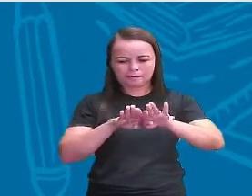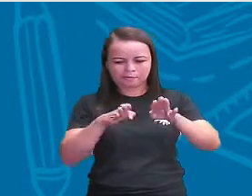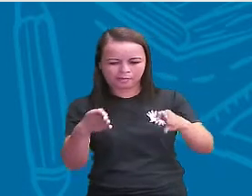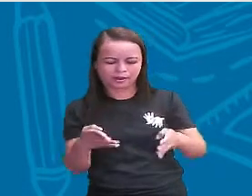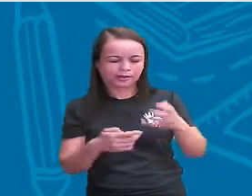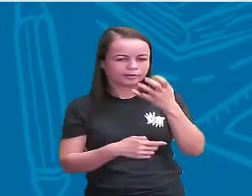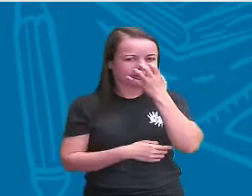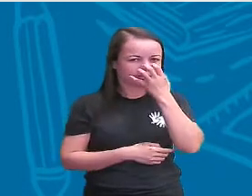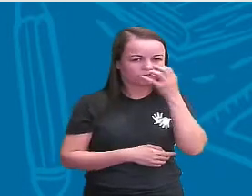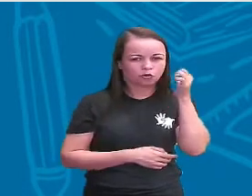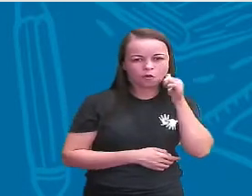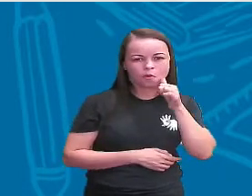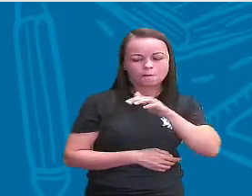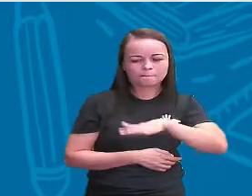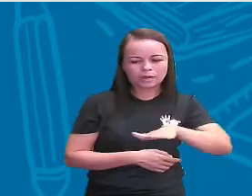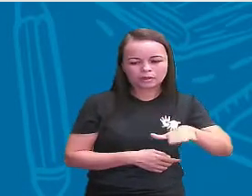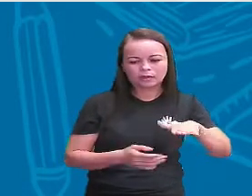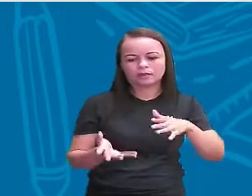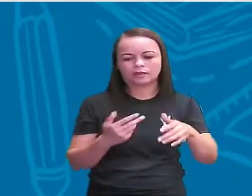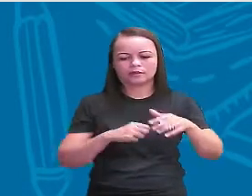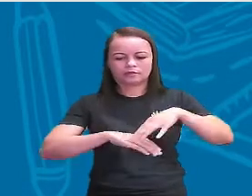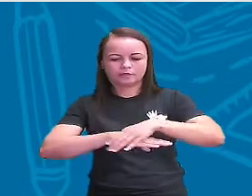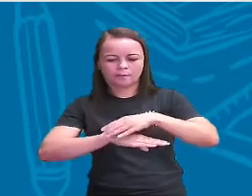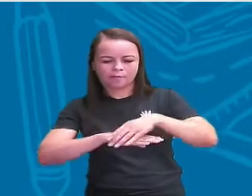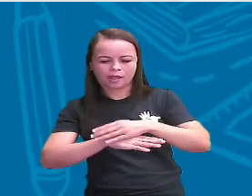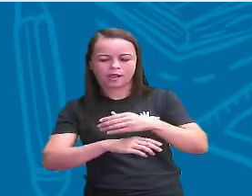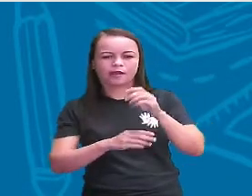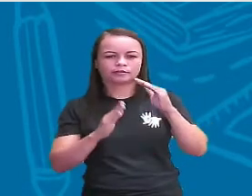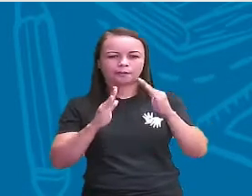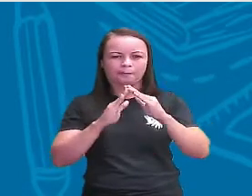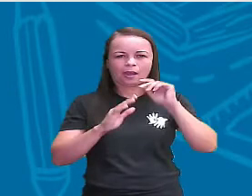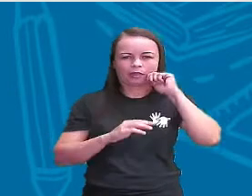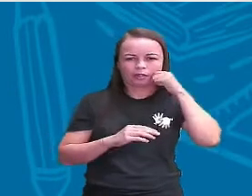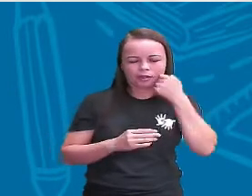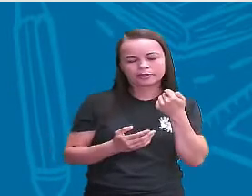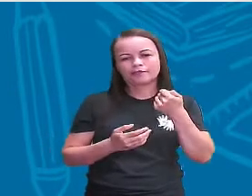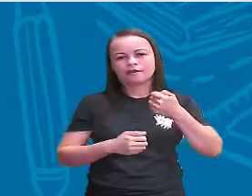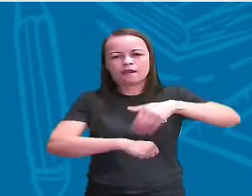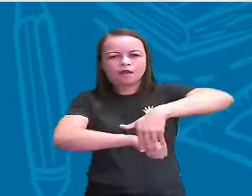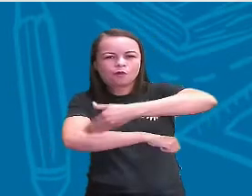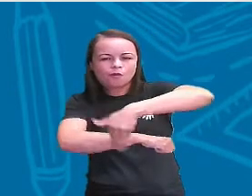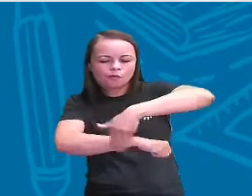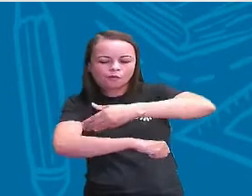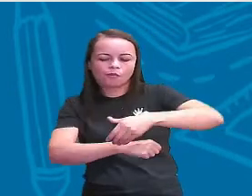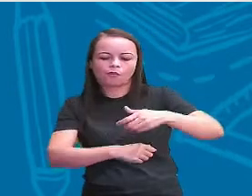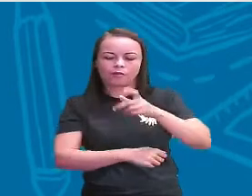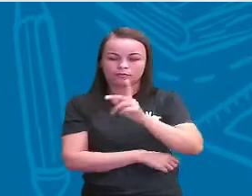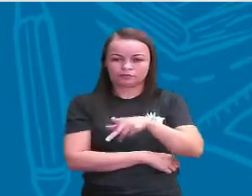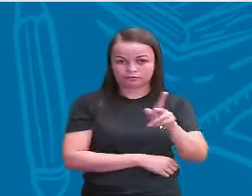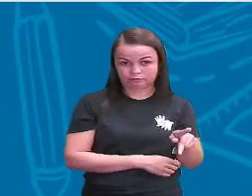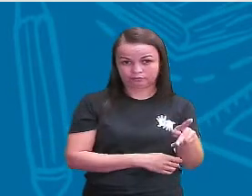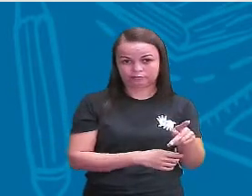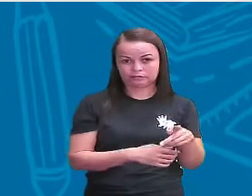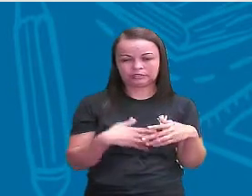menina, o sapato, a padaria, a rua, a professora, são substantivos